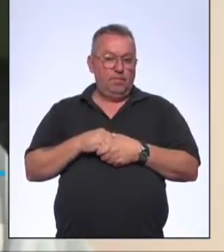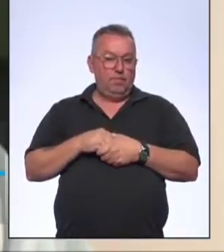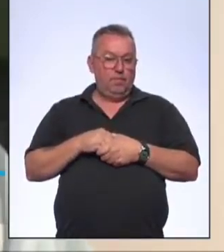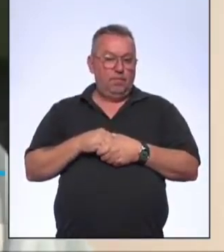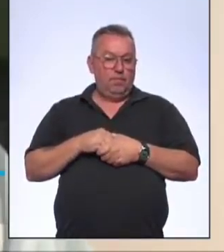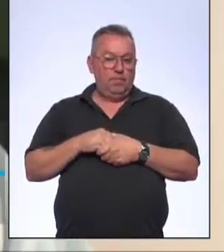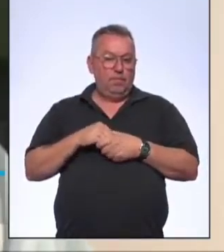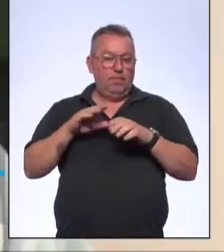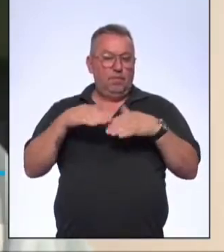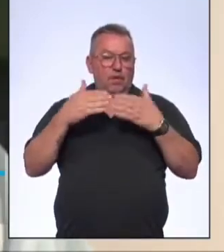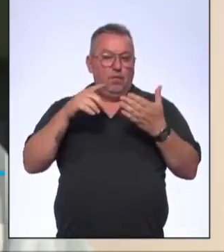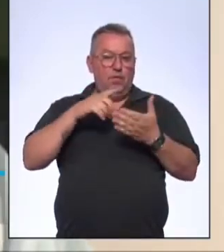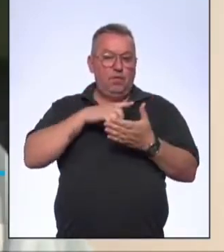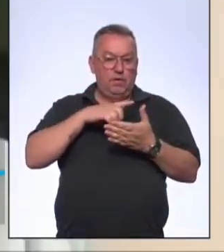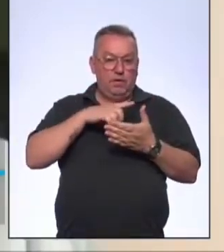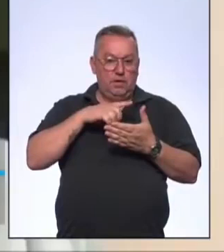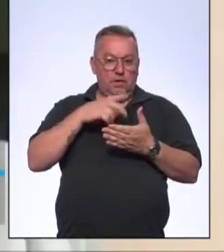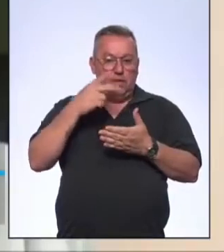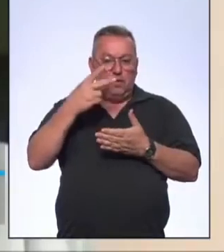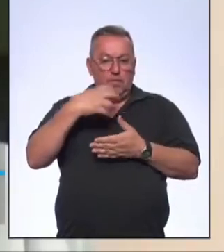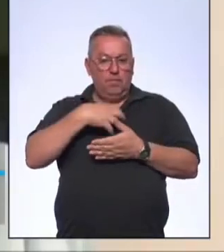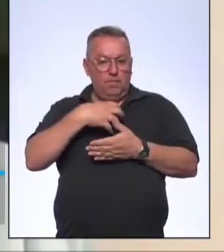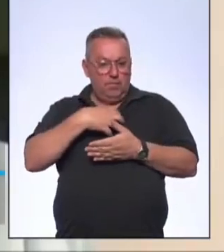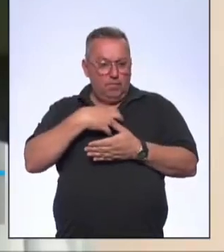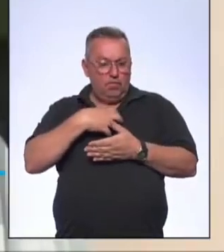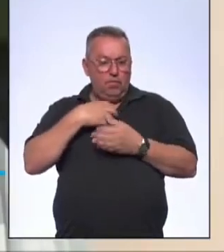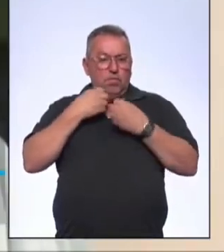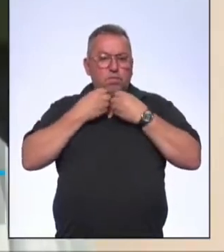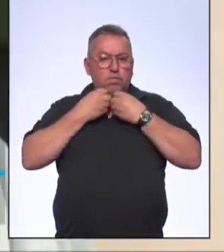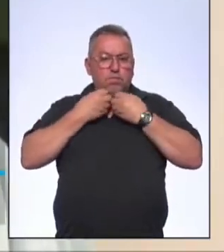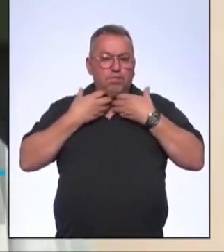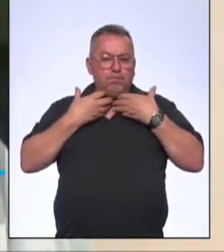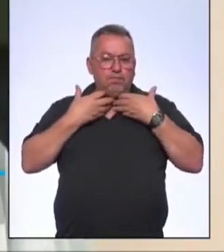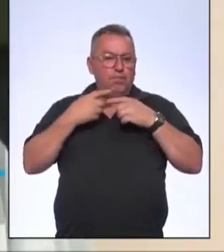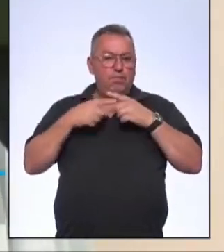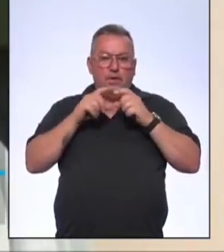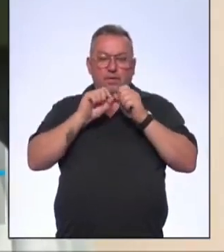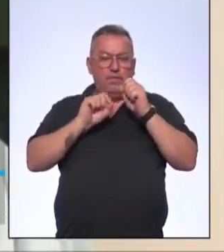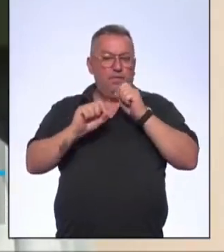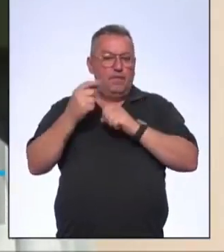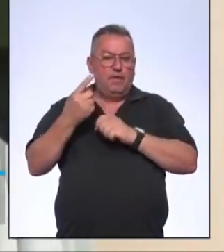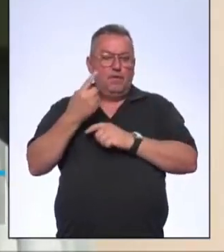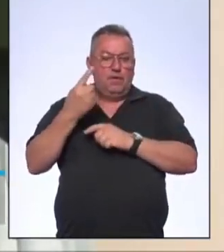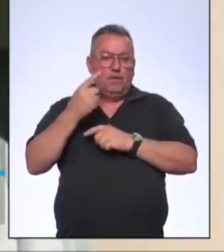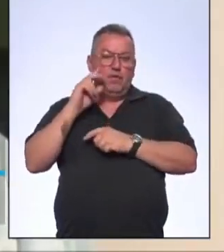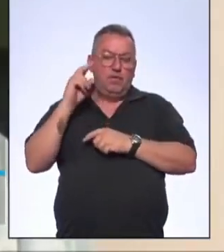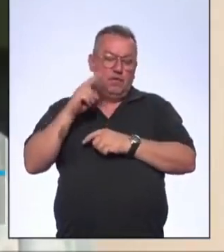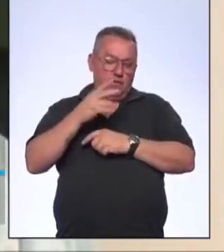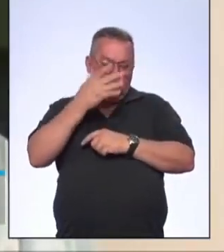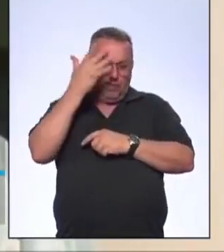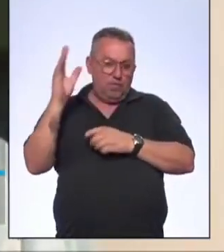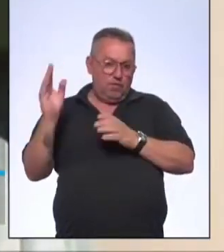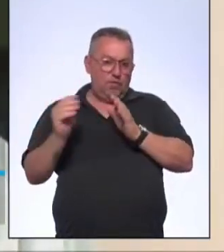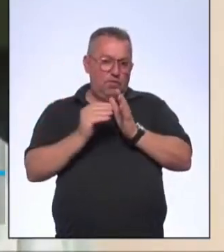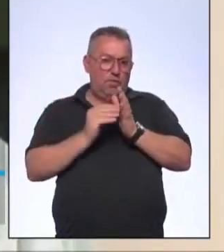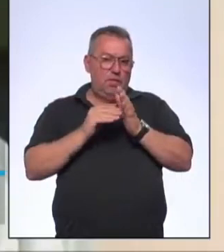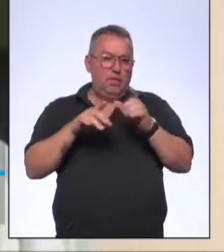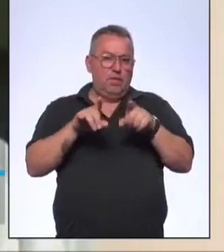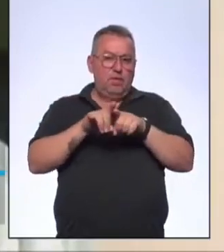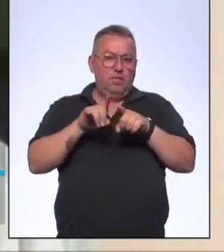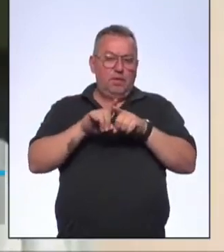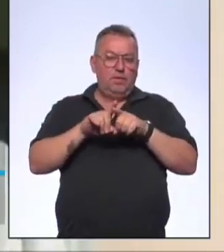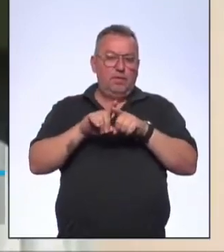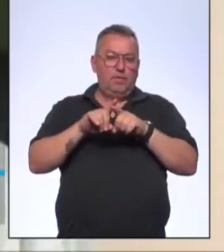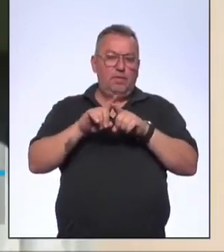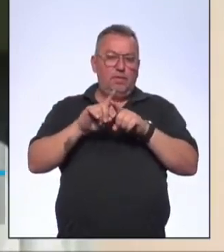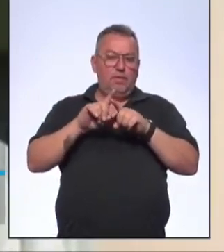Então, a gente tem aí esses dois tipos de glândula, mas eles não agem sozinhos, e eu vi que alguns já comentaram aí, né? É um